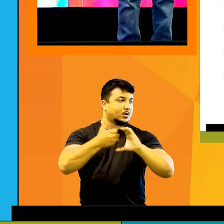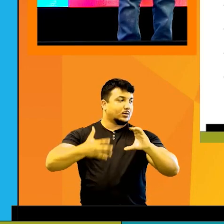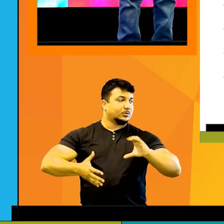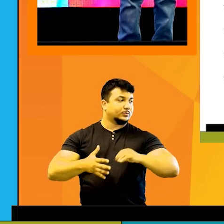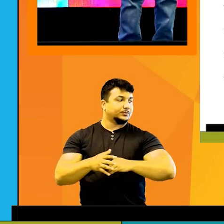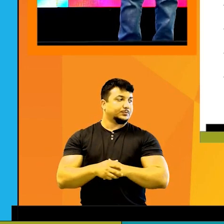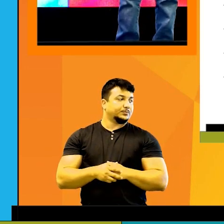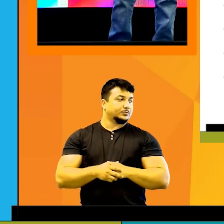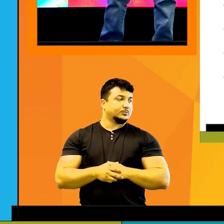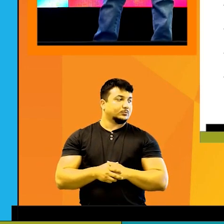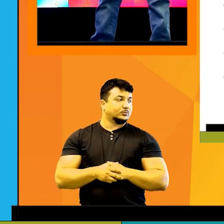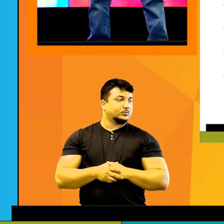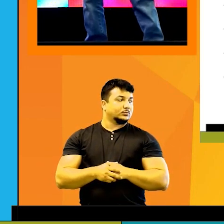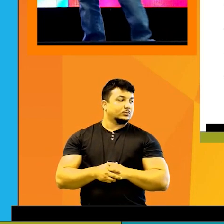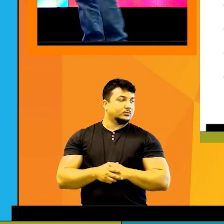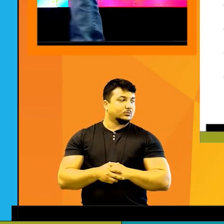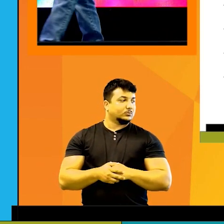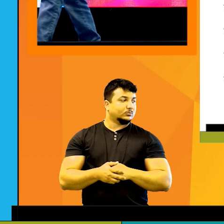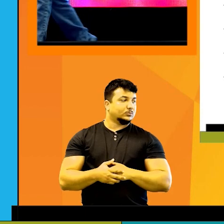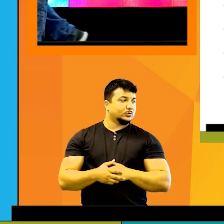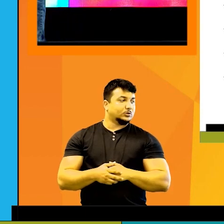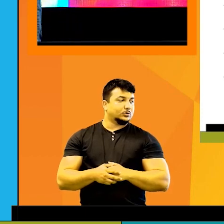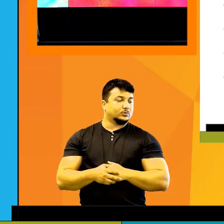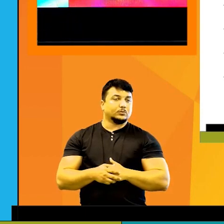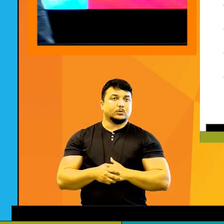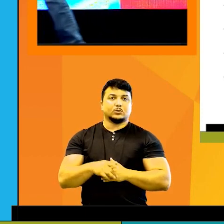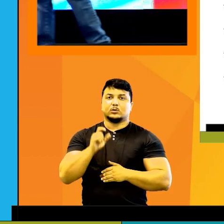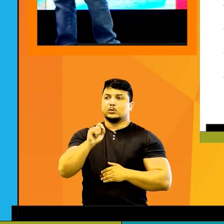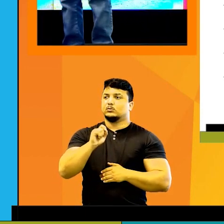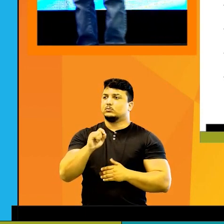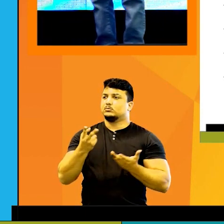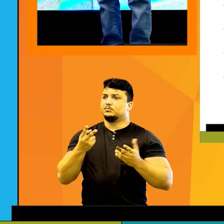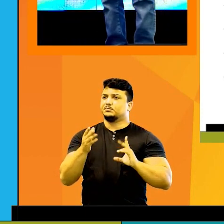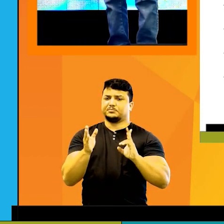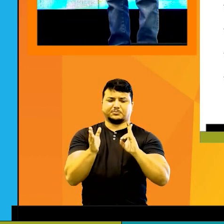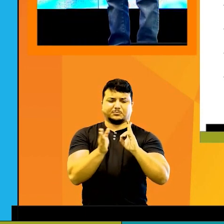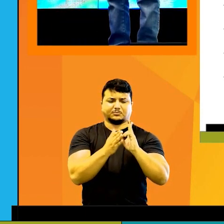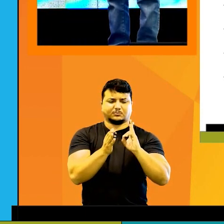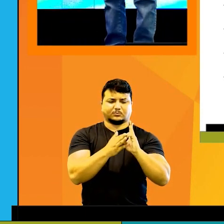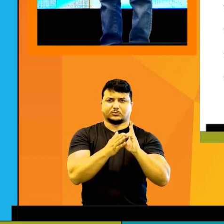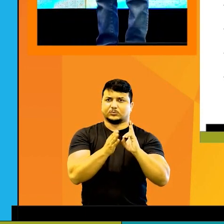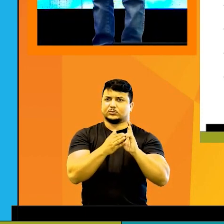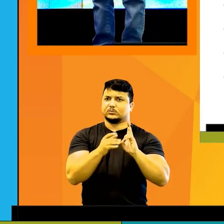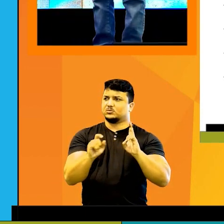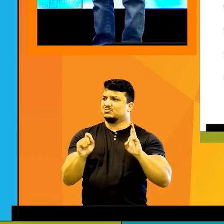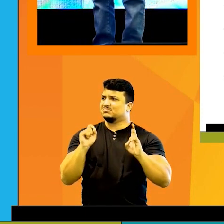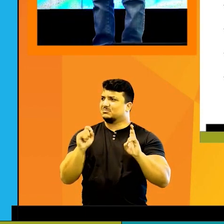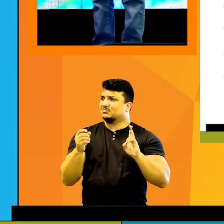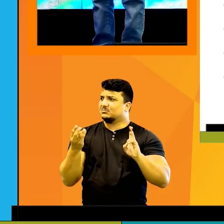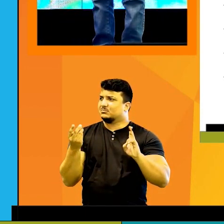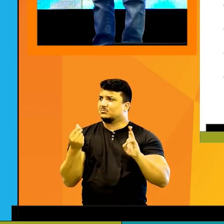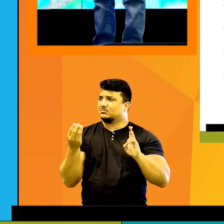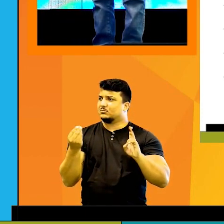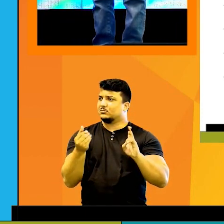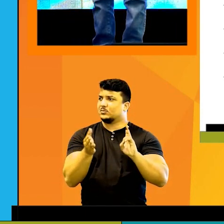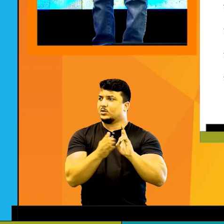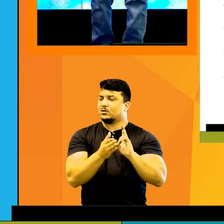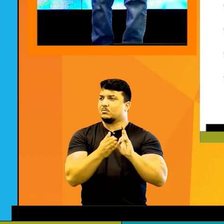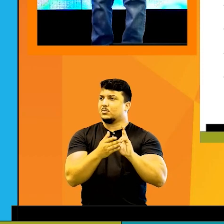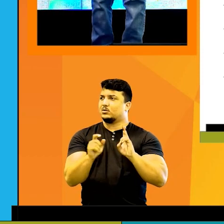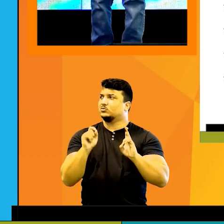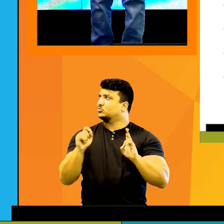tá? Agora, Fábio, e o que é que índio tem a